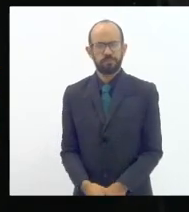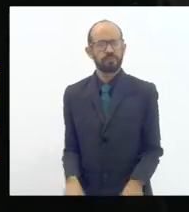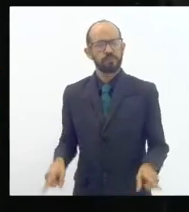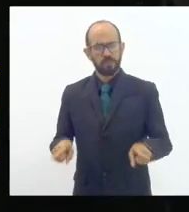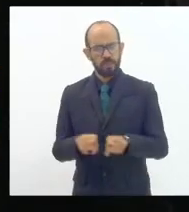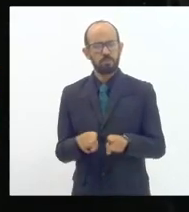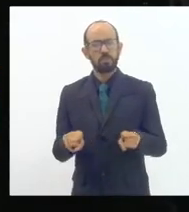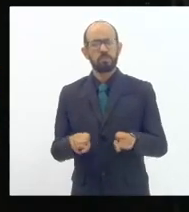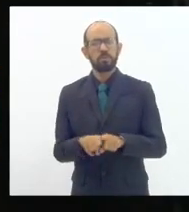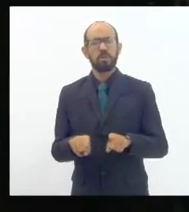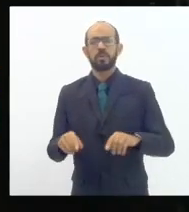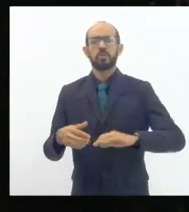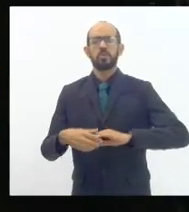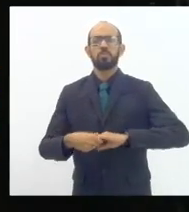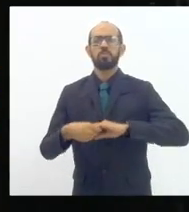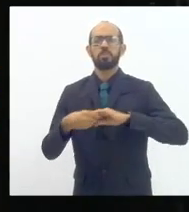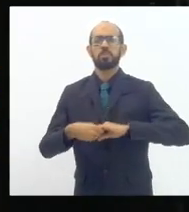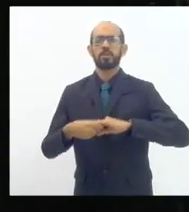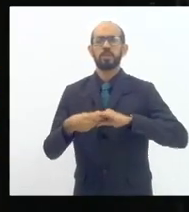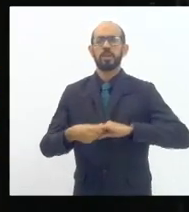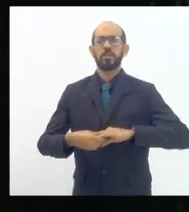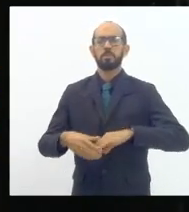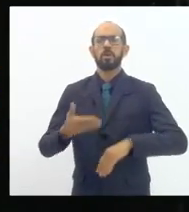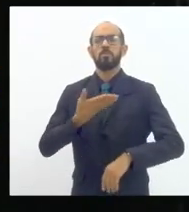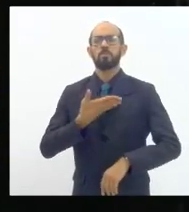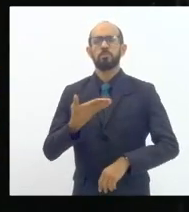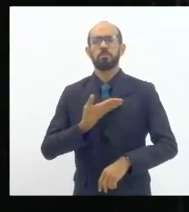saudar meu velho amigo